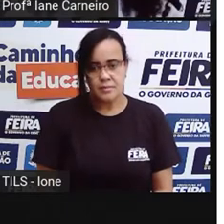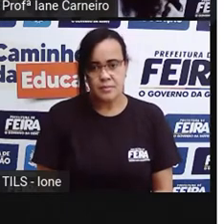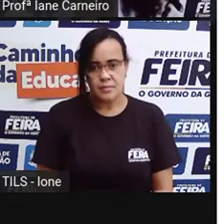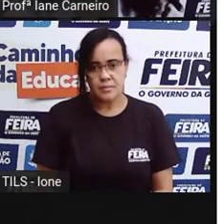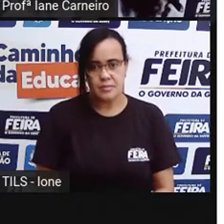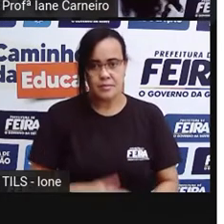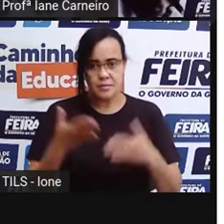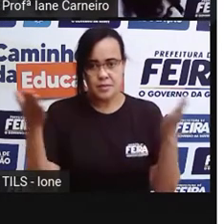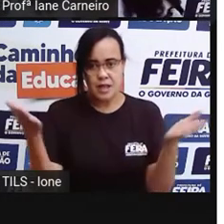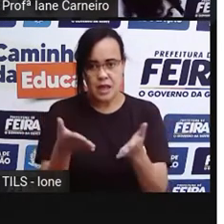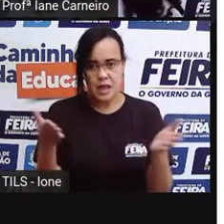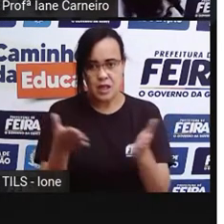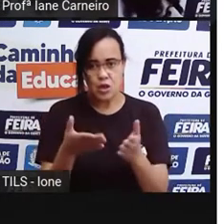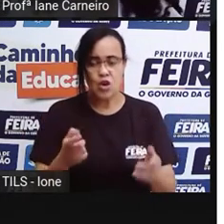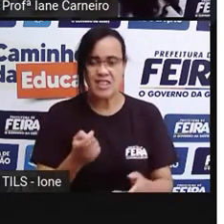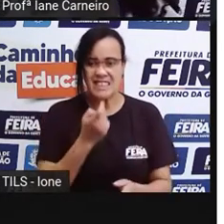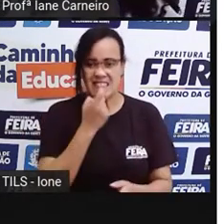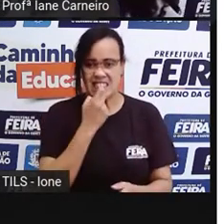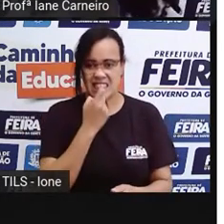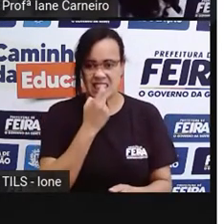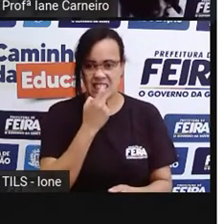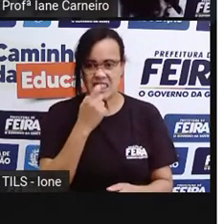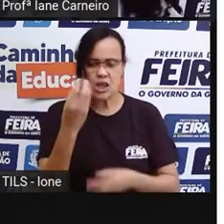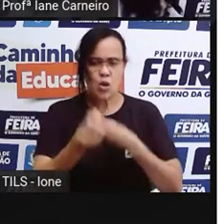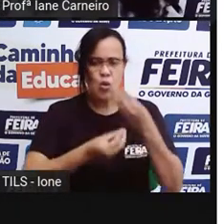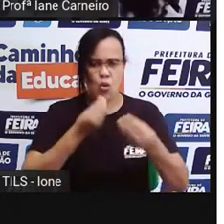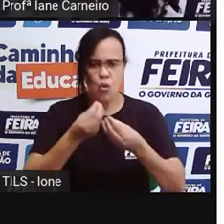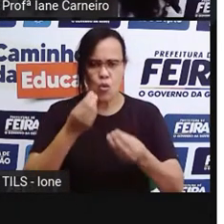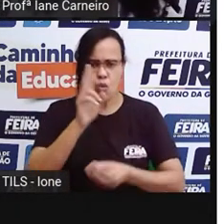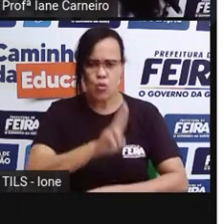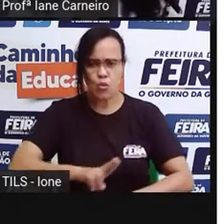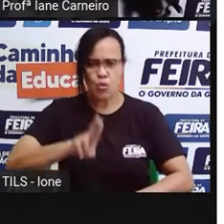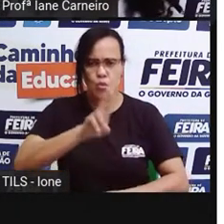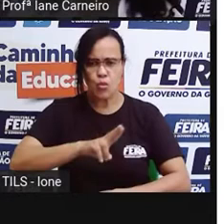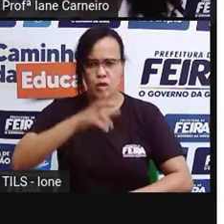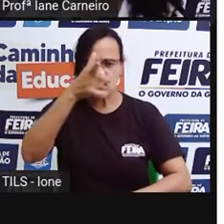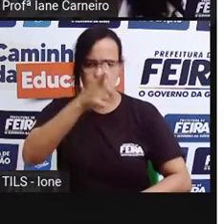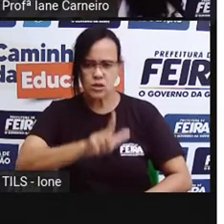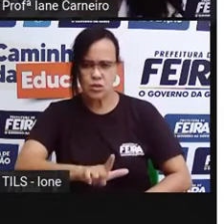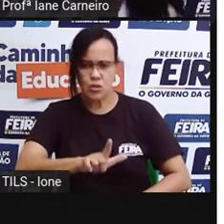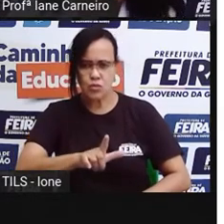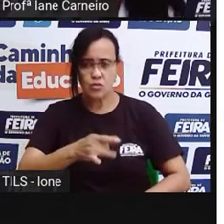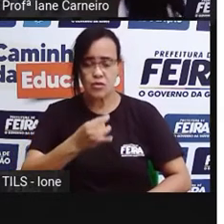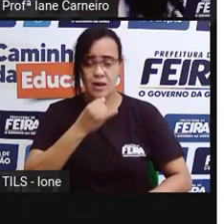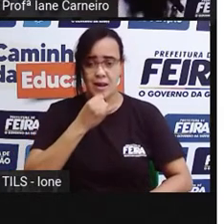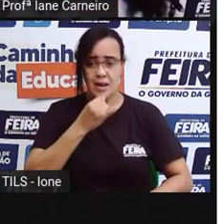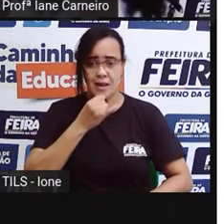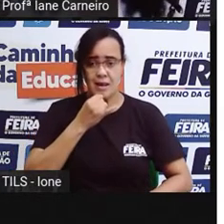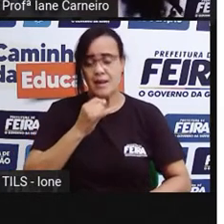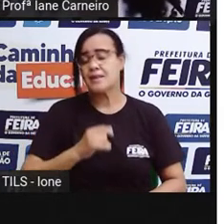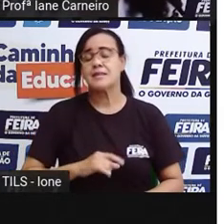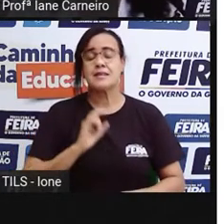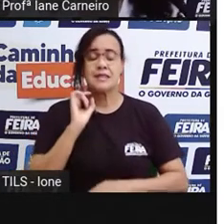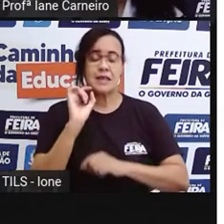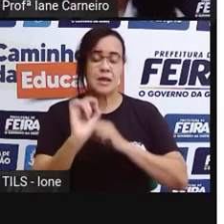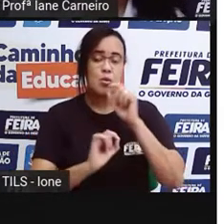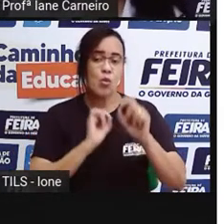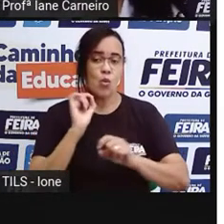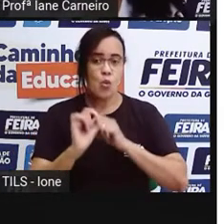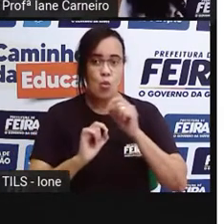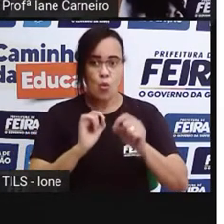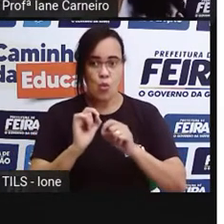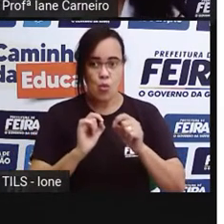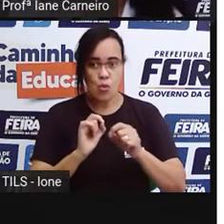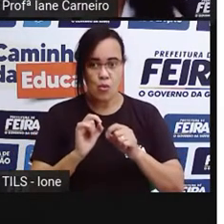Agora a gente vai ver os plásticos, né, que podem ser reciclados. Então, observe aí se tem algum deles na sua casa. Quando aparecer, você também faz a